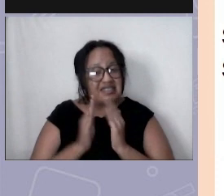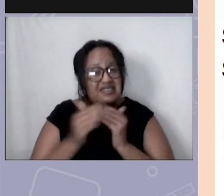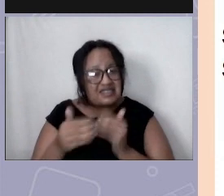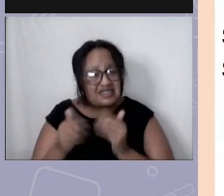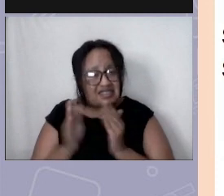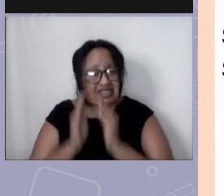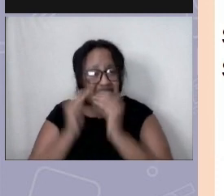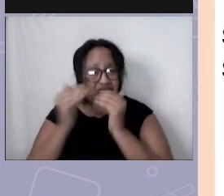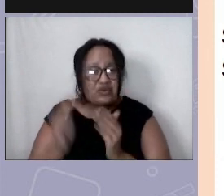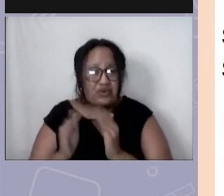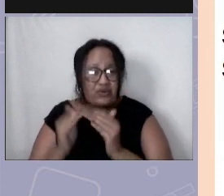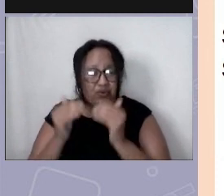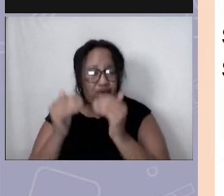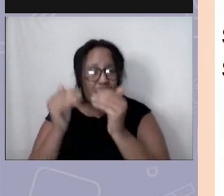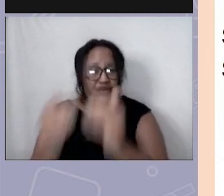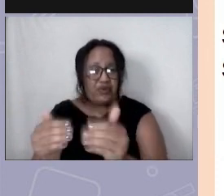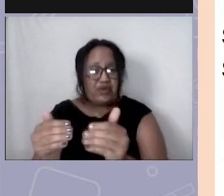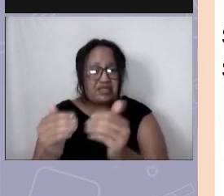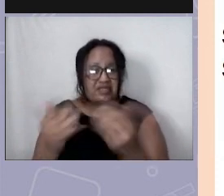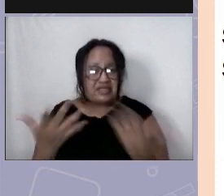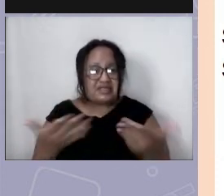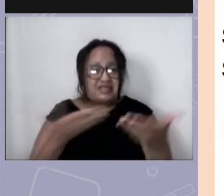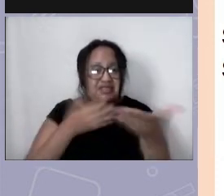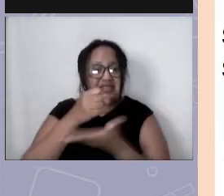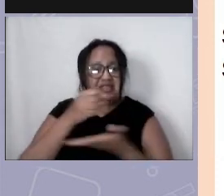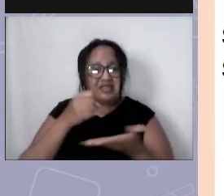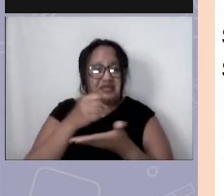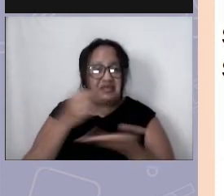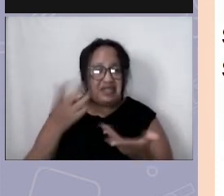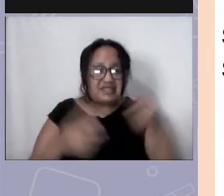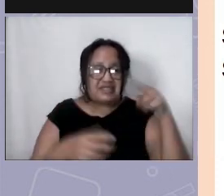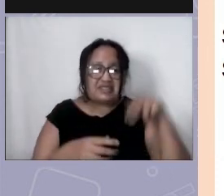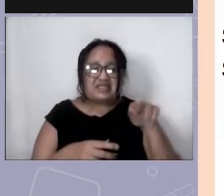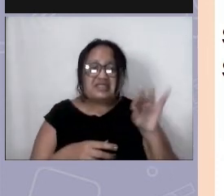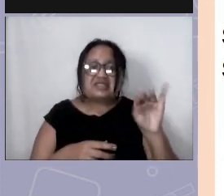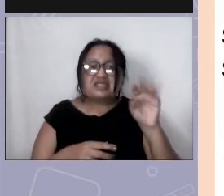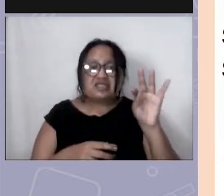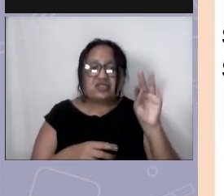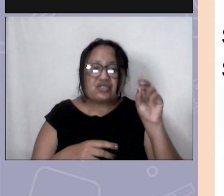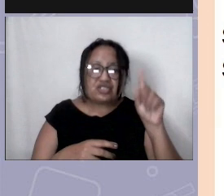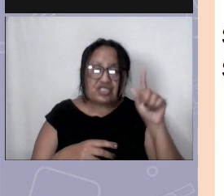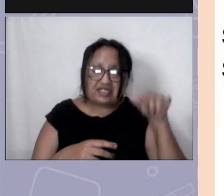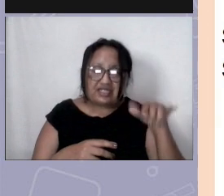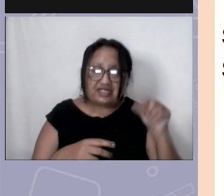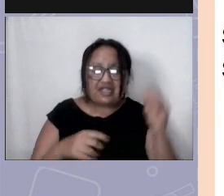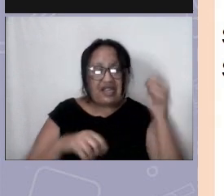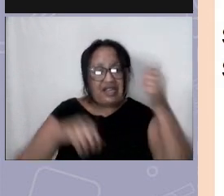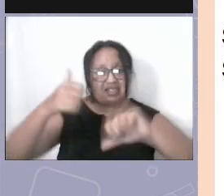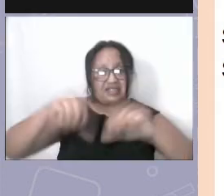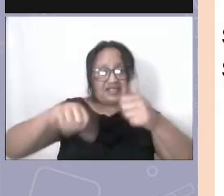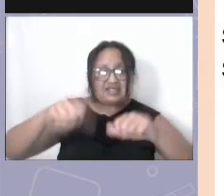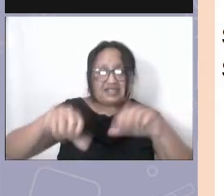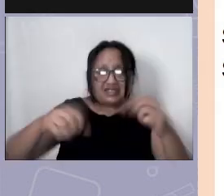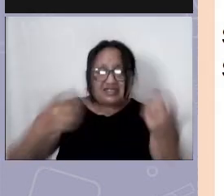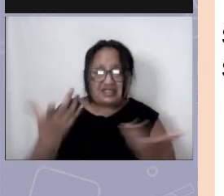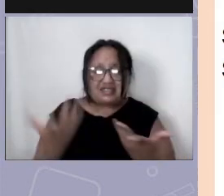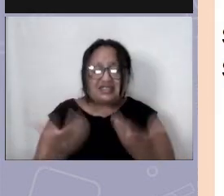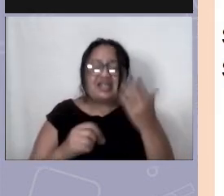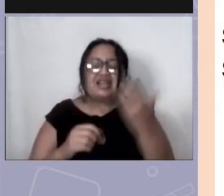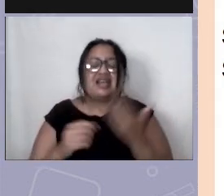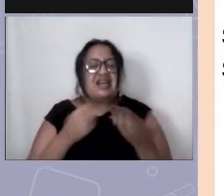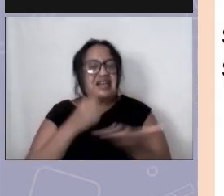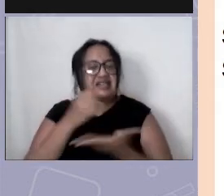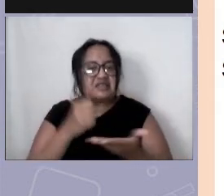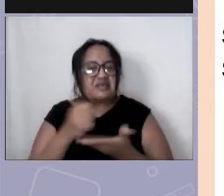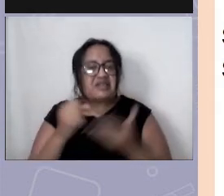abaixo e aí a questão deu duas sequências aí de bases nitrogenadas né a sequência 1 e a sequência 2 o a gente pode analisar já de